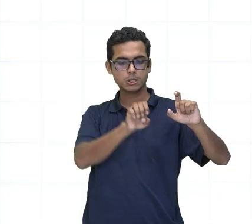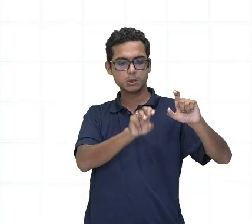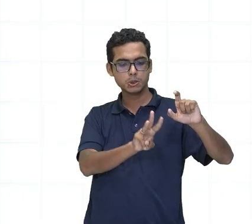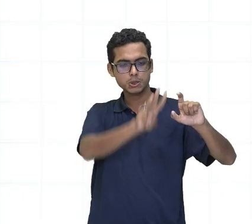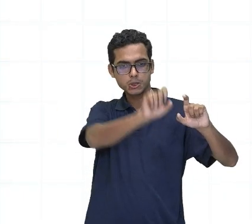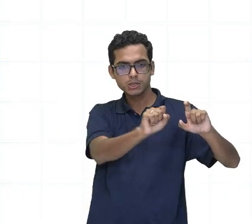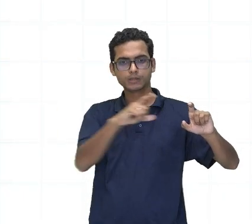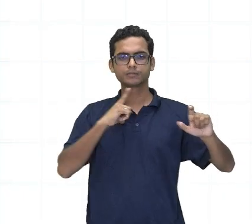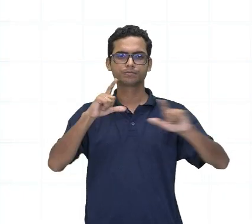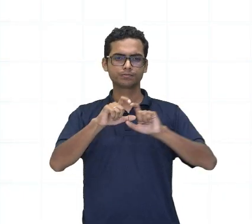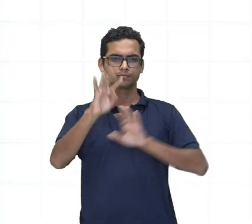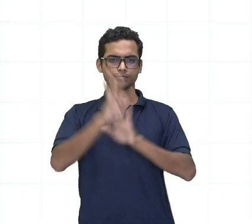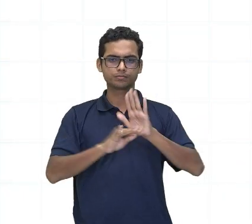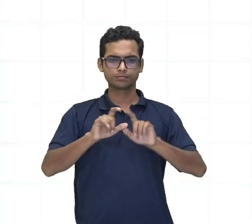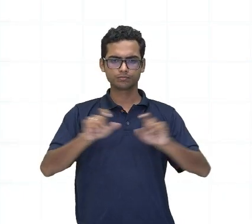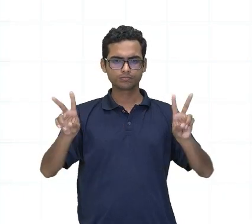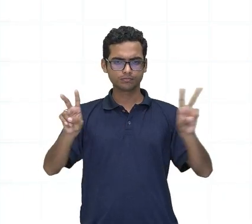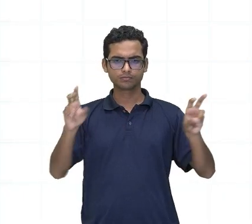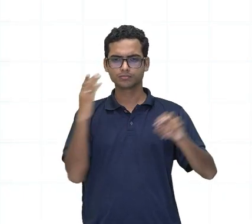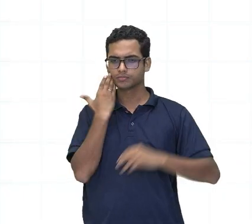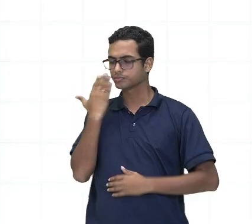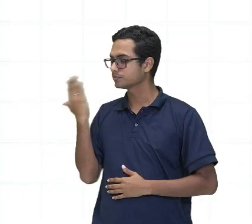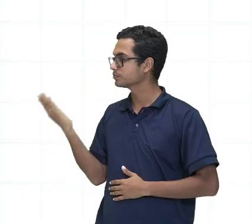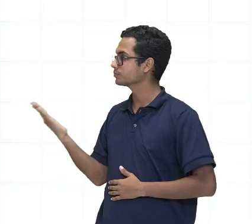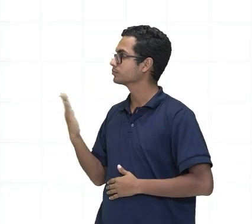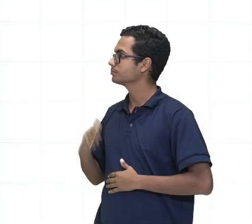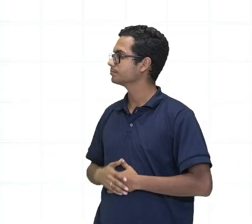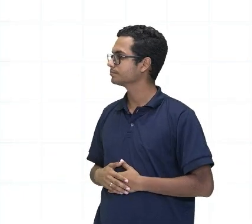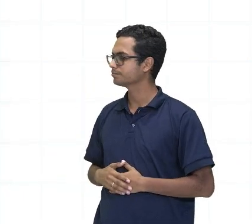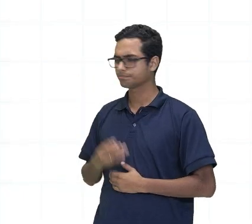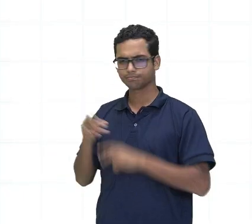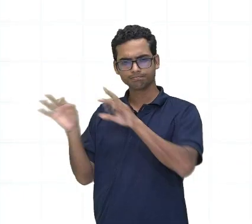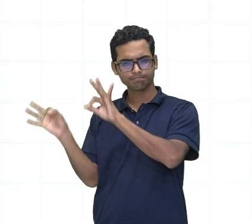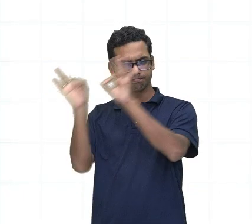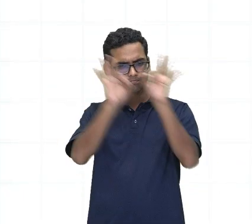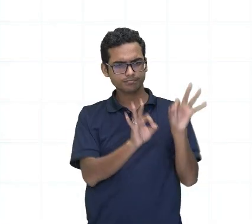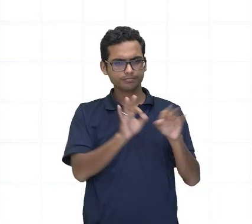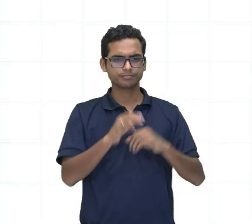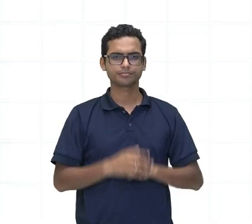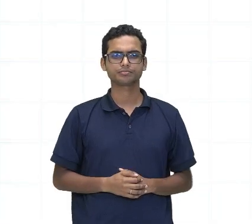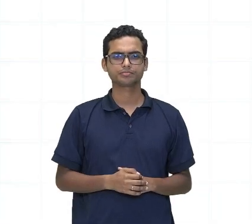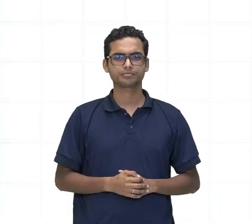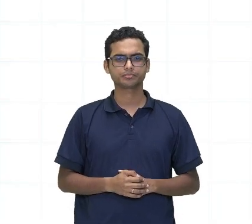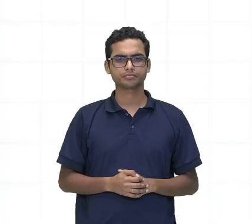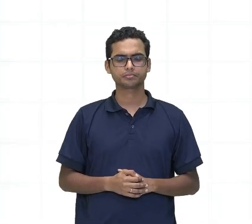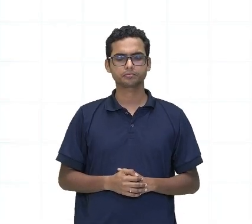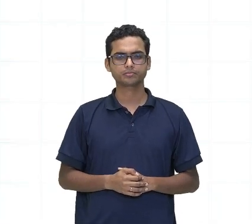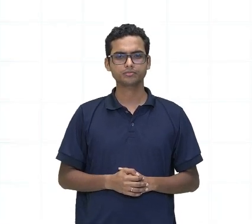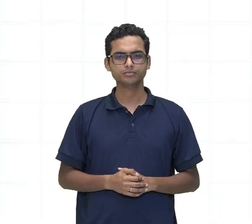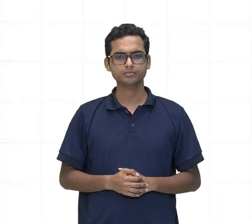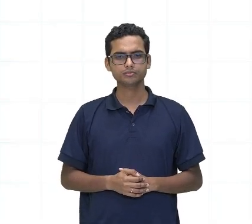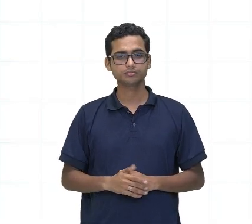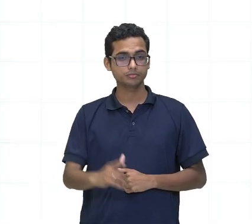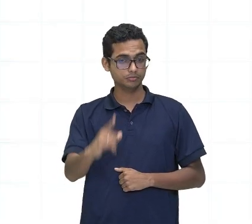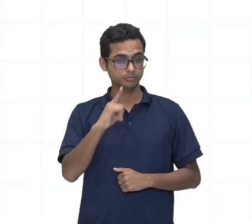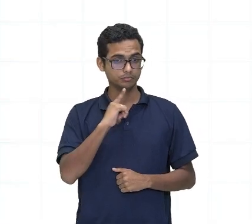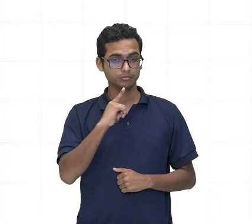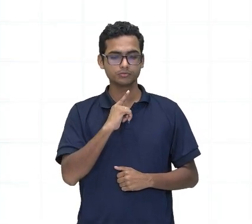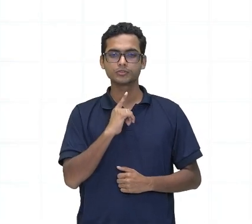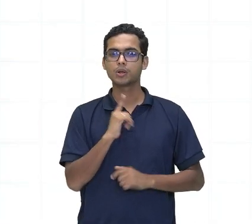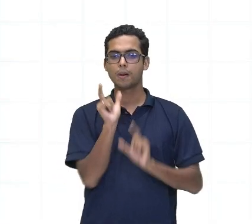mostrava quais são as doenças que nós temos que tratar e de que forma. Aí também tem o quê? Presença de